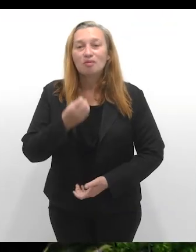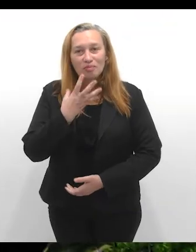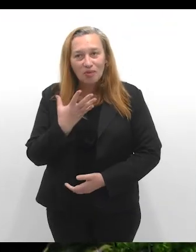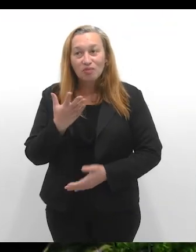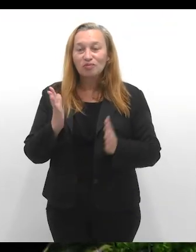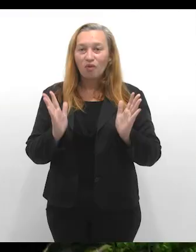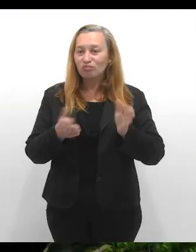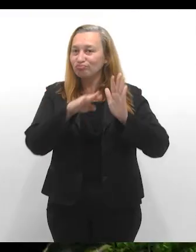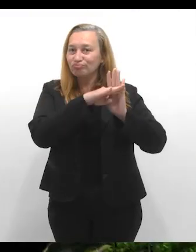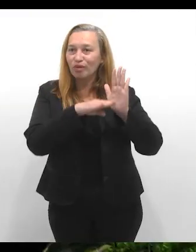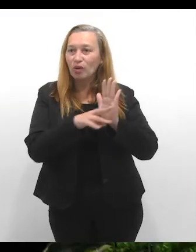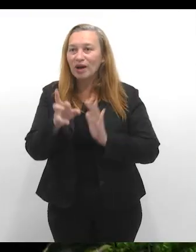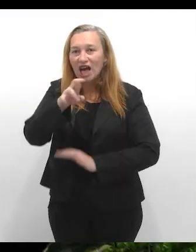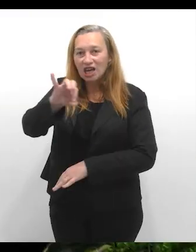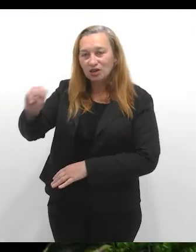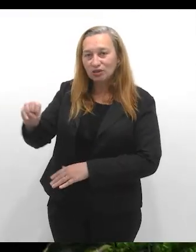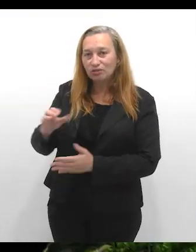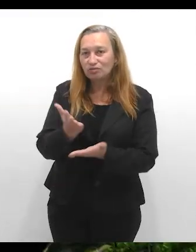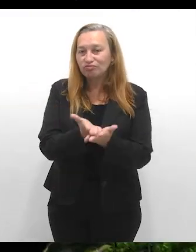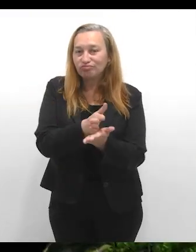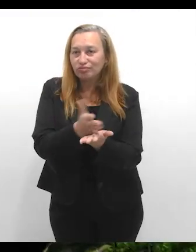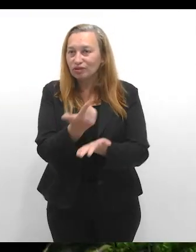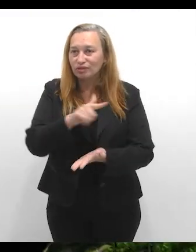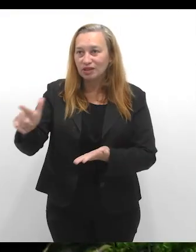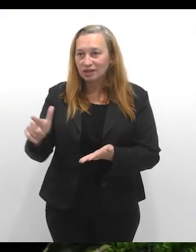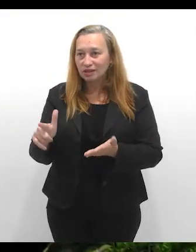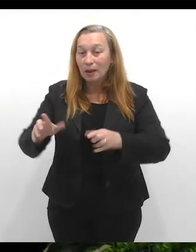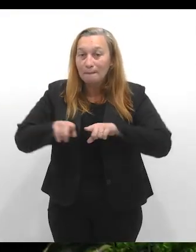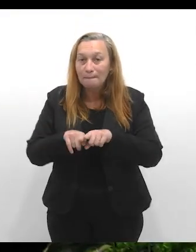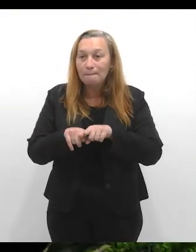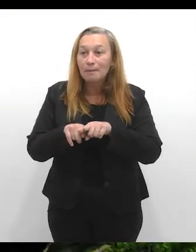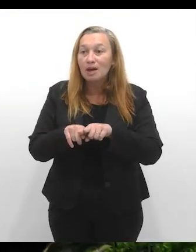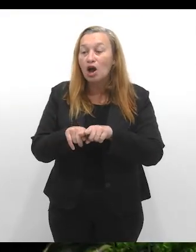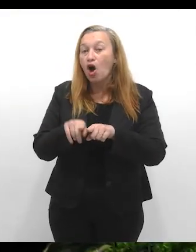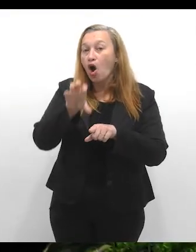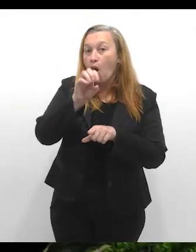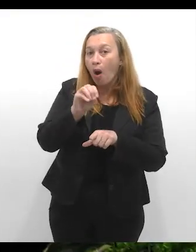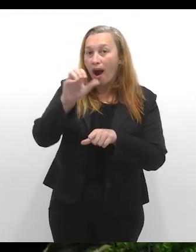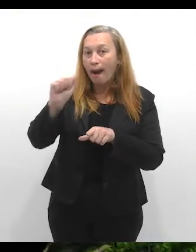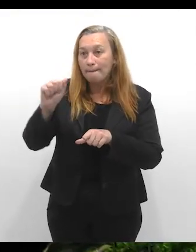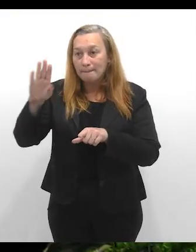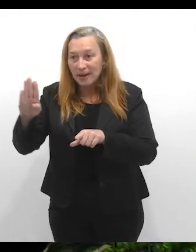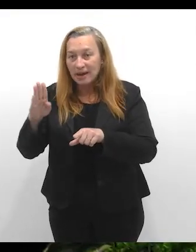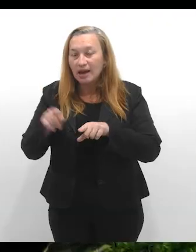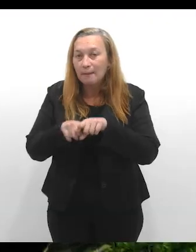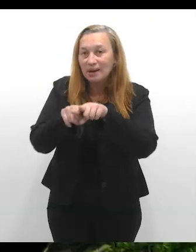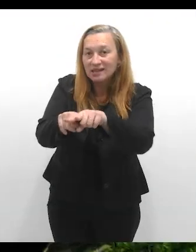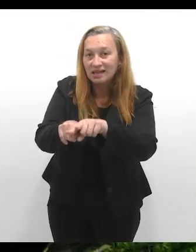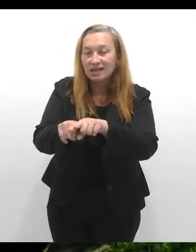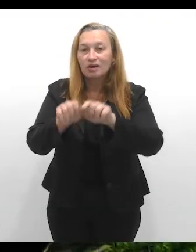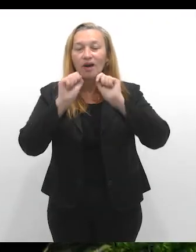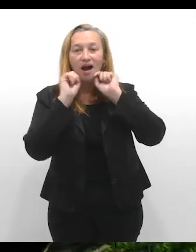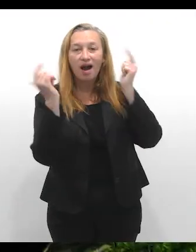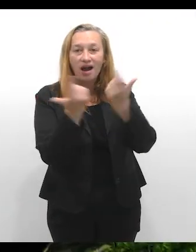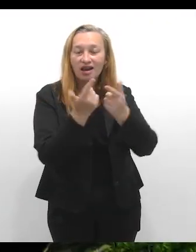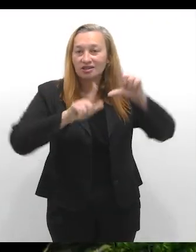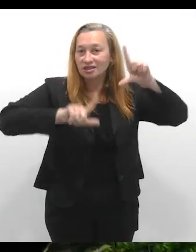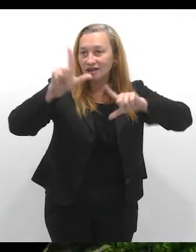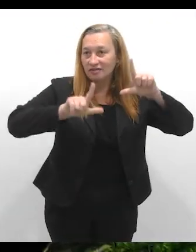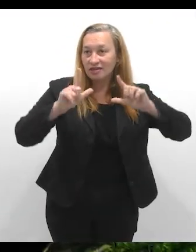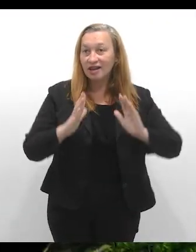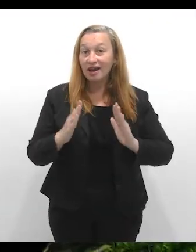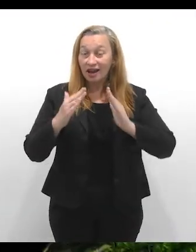Bom, o programa Rio Sem Fronteiras, uma parceria da Ordem dos Advogados do Brasil, Seção Rio de Janeiro, com a TV Alerj, a Casa da